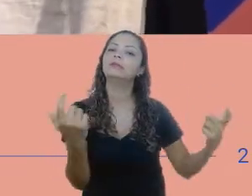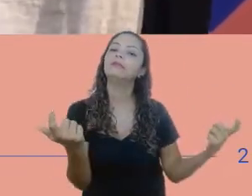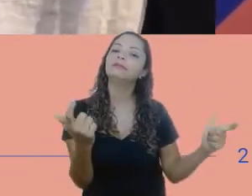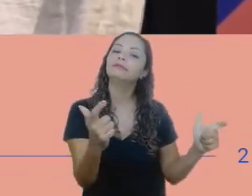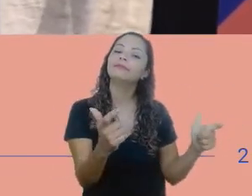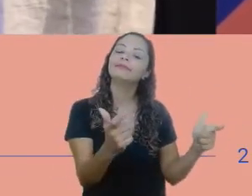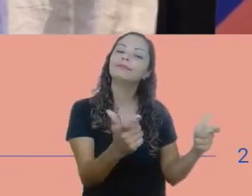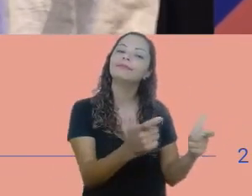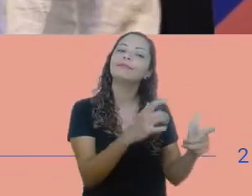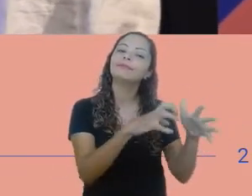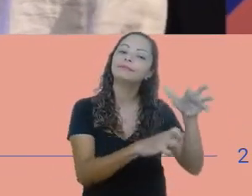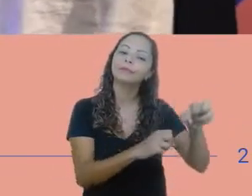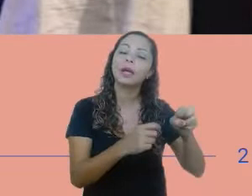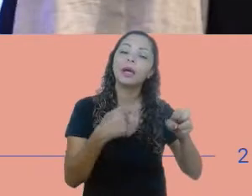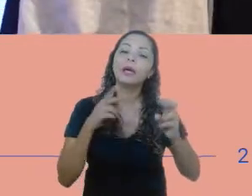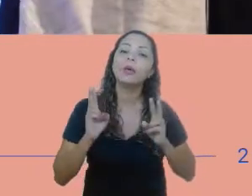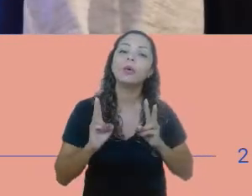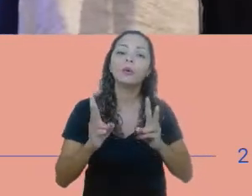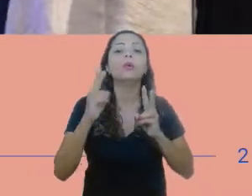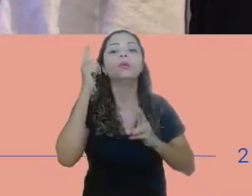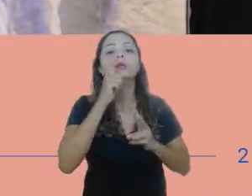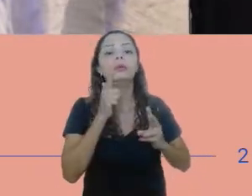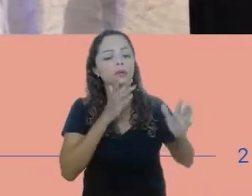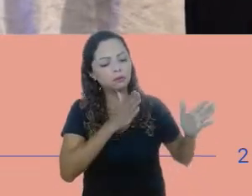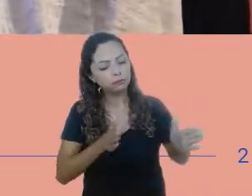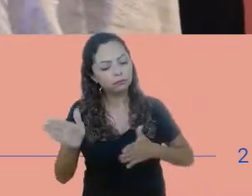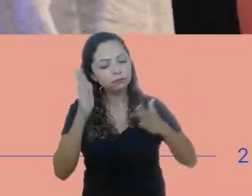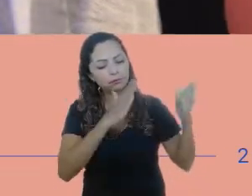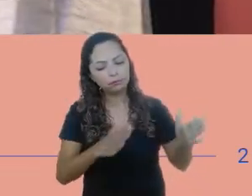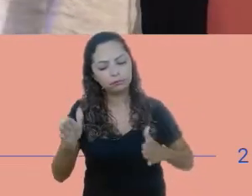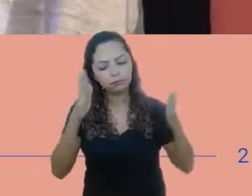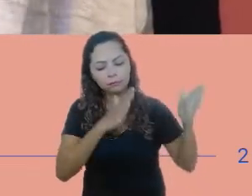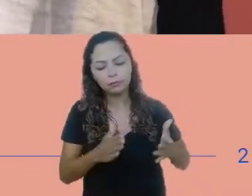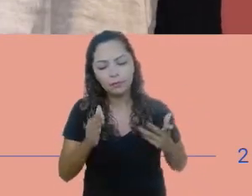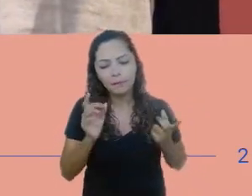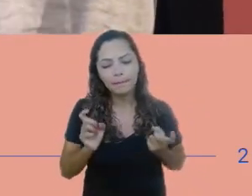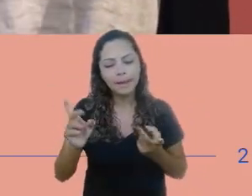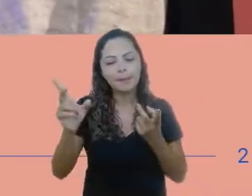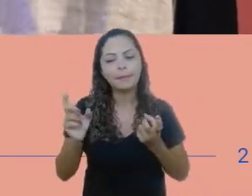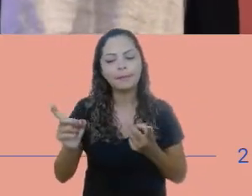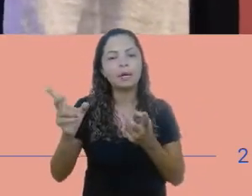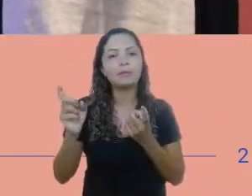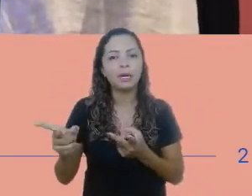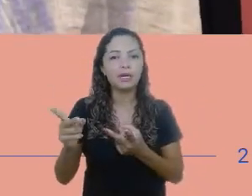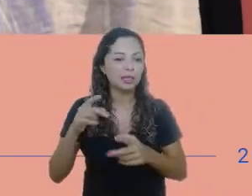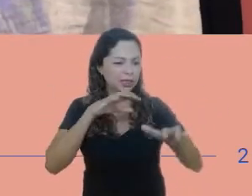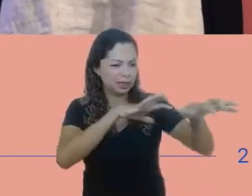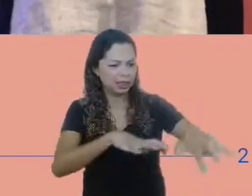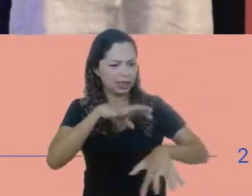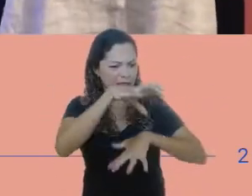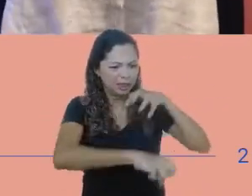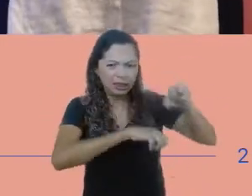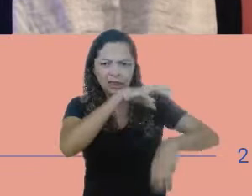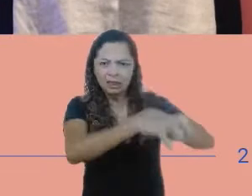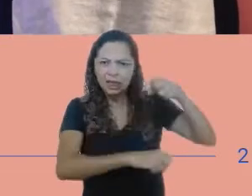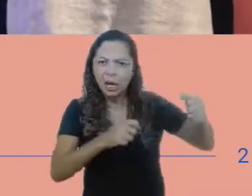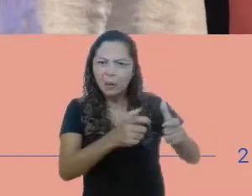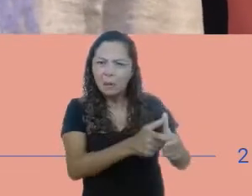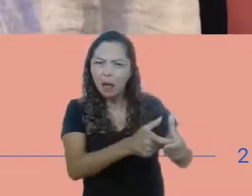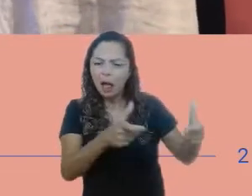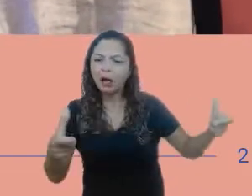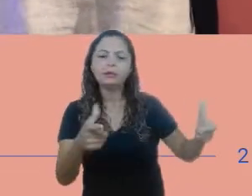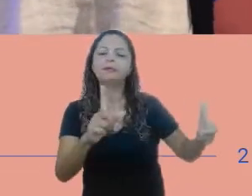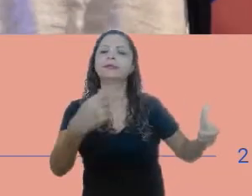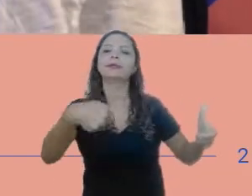estar conectado com a exploração das matérias-primas Então esse gráfico nos mostra com clareza essa definição de uma economia circular